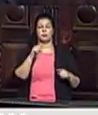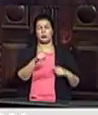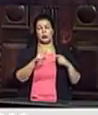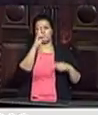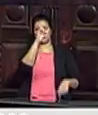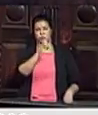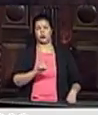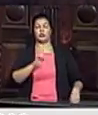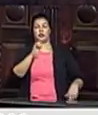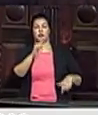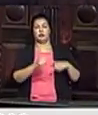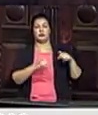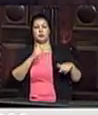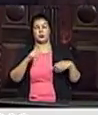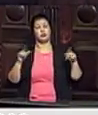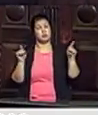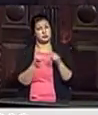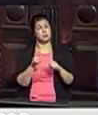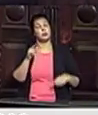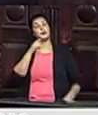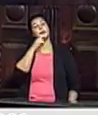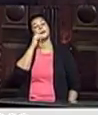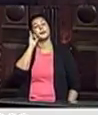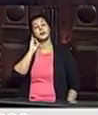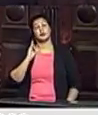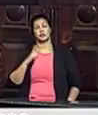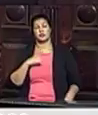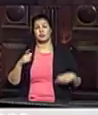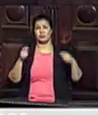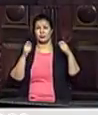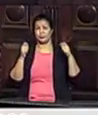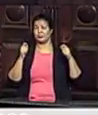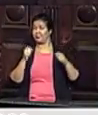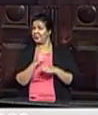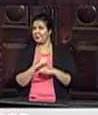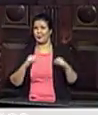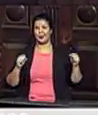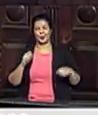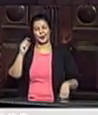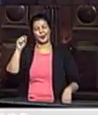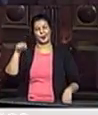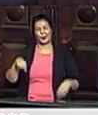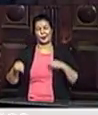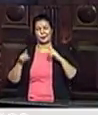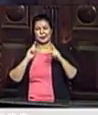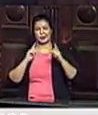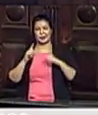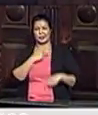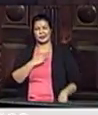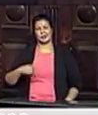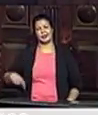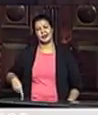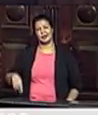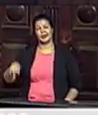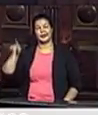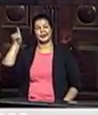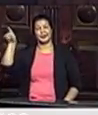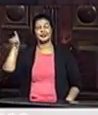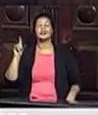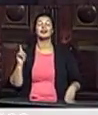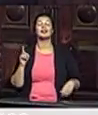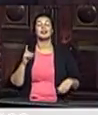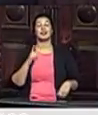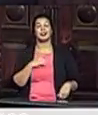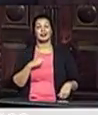Ontem tivemos um ato muito maior na Presidente Vargas. Eu participei do ato. Infelizmente, ao